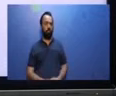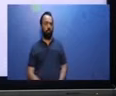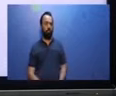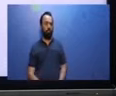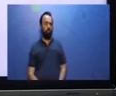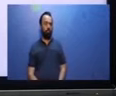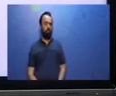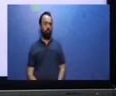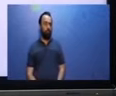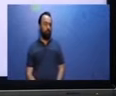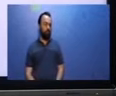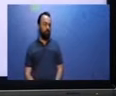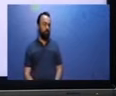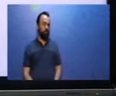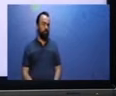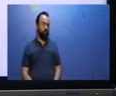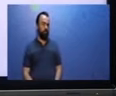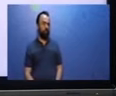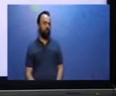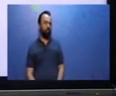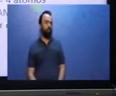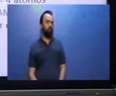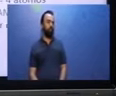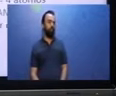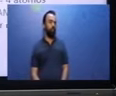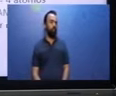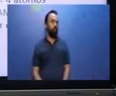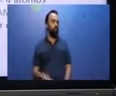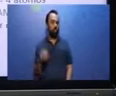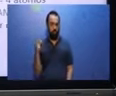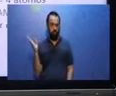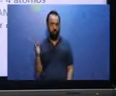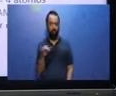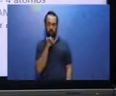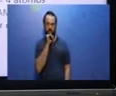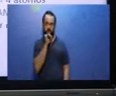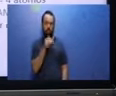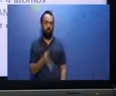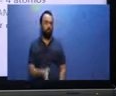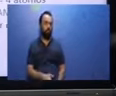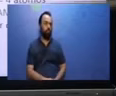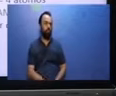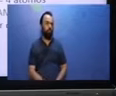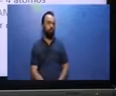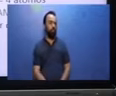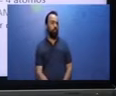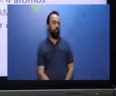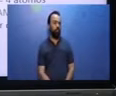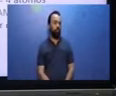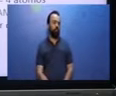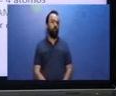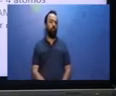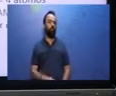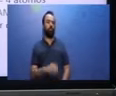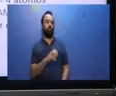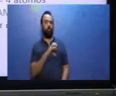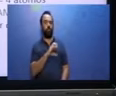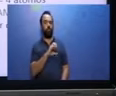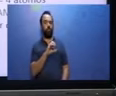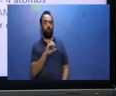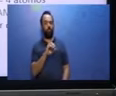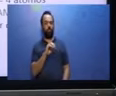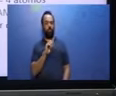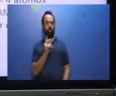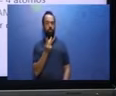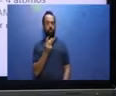uma maneira bem simples o balanceamento vamos ver aqui um outro exemplo nós temos aqui ch4